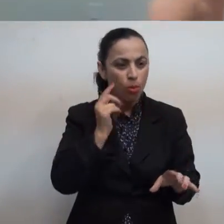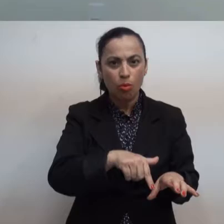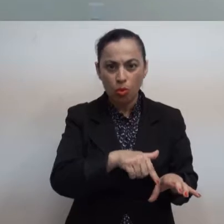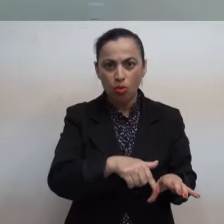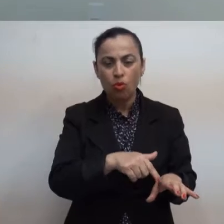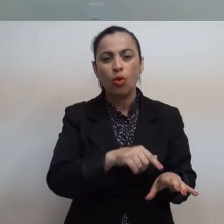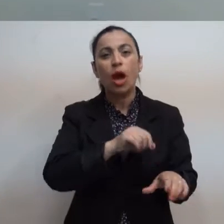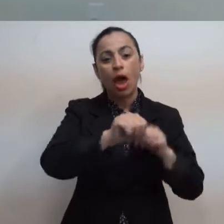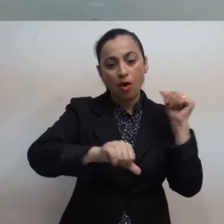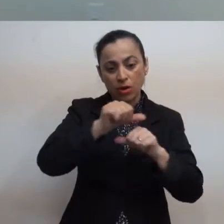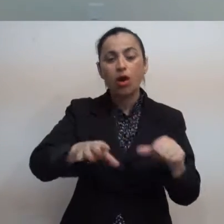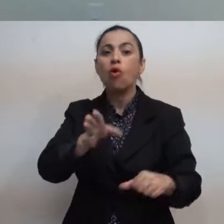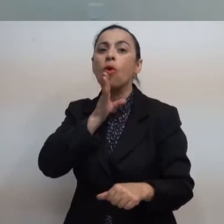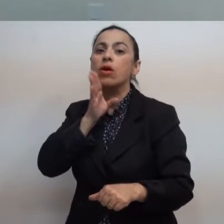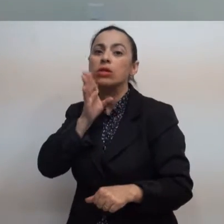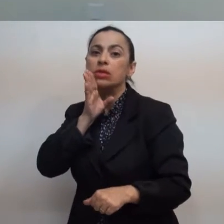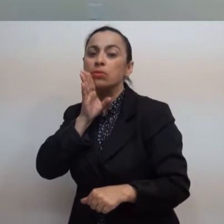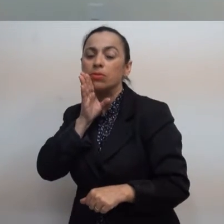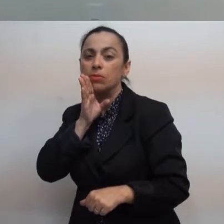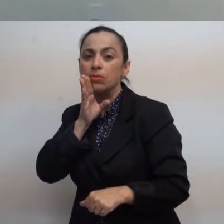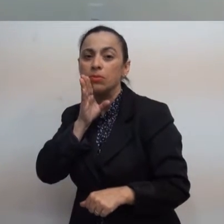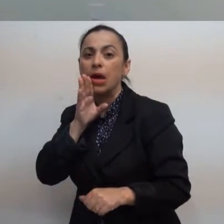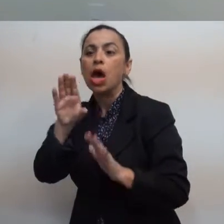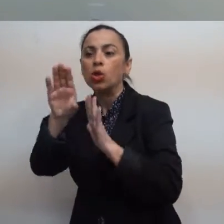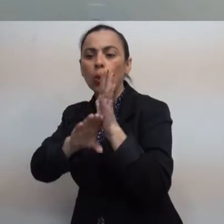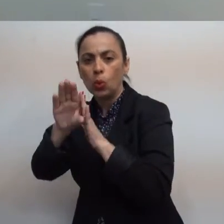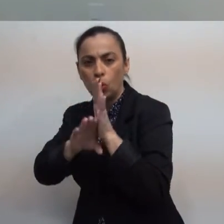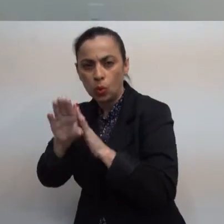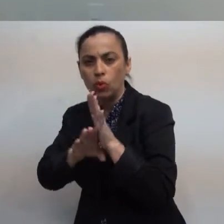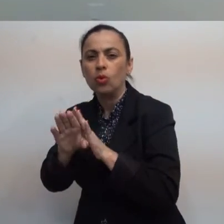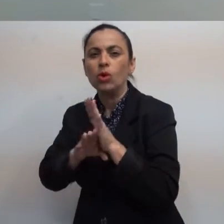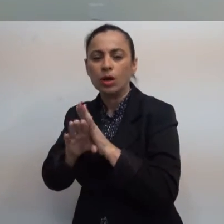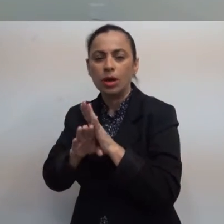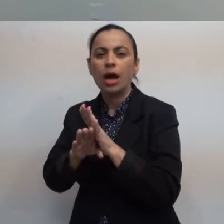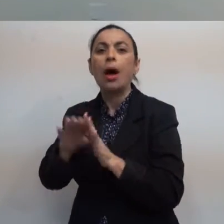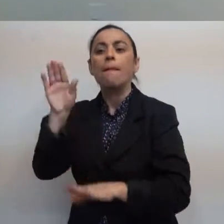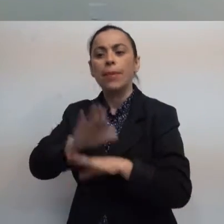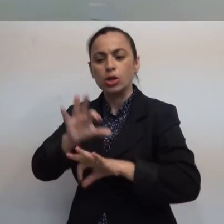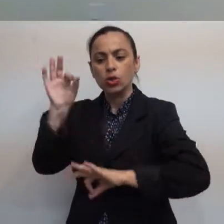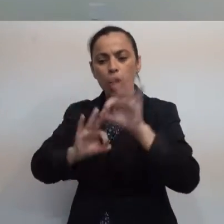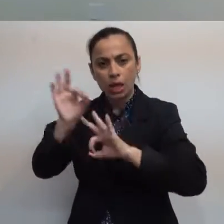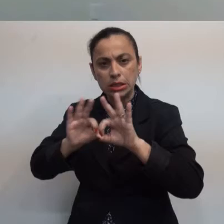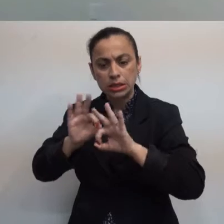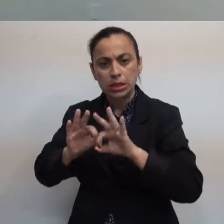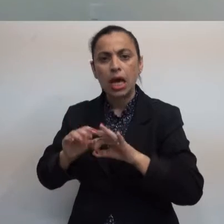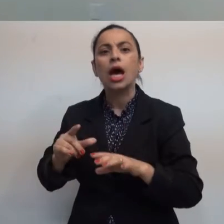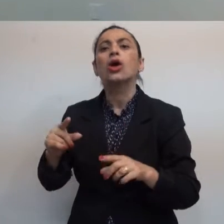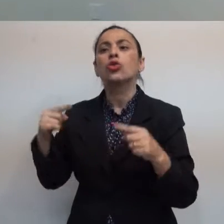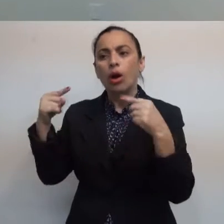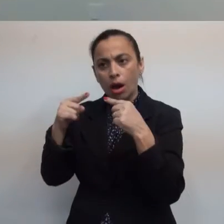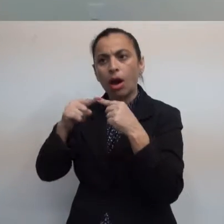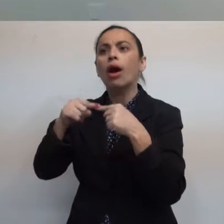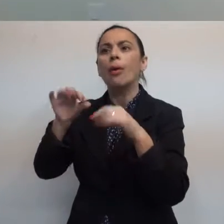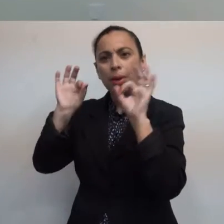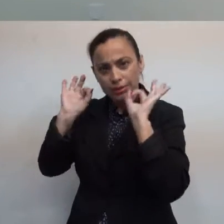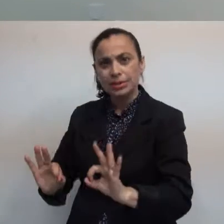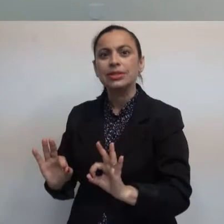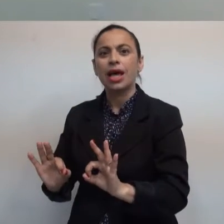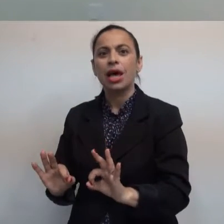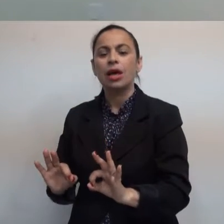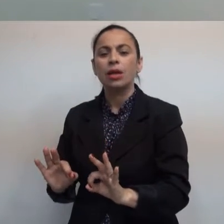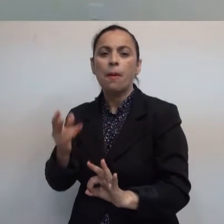senso comum da internet e virar um conhecimento curricular mais organizado, estruturado e que